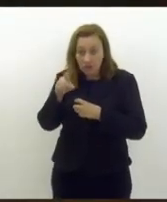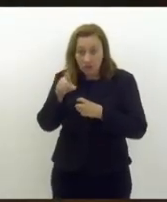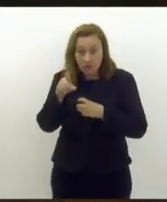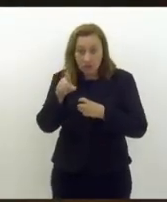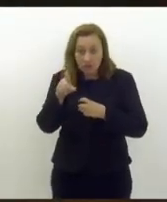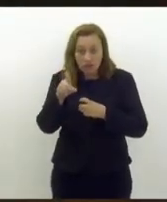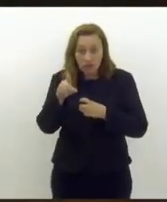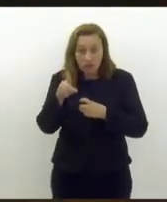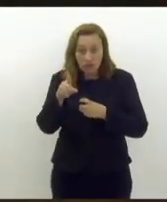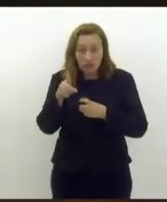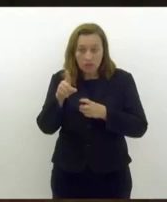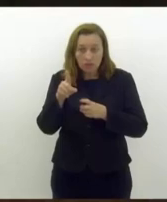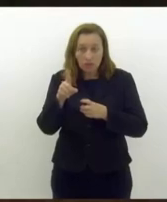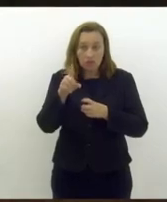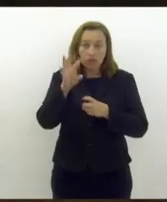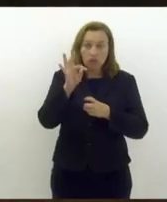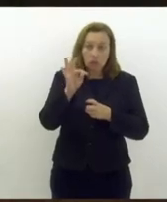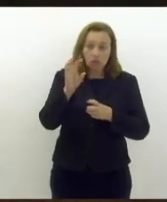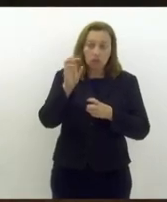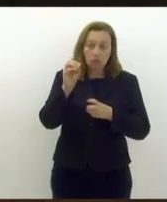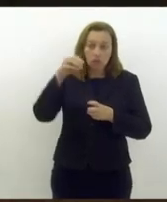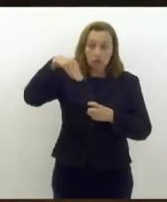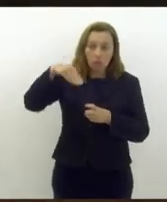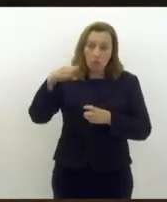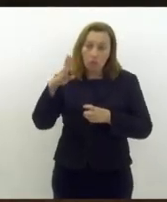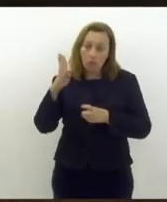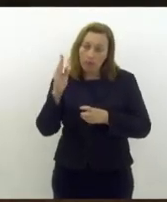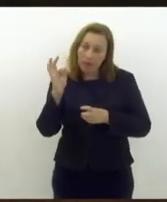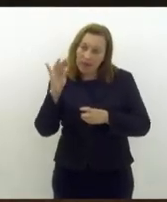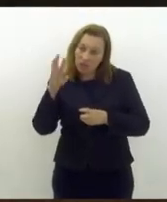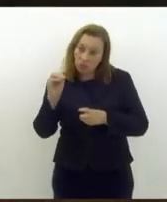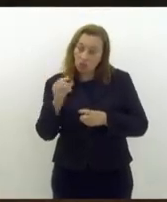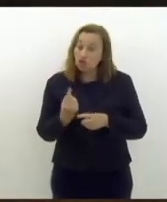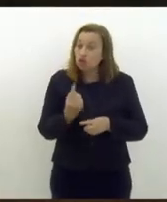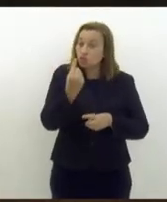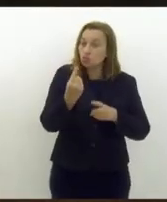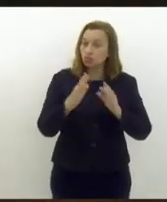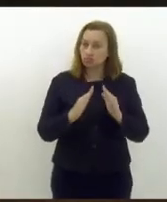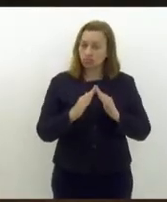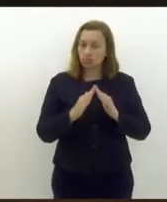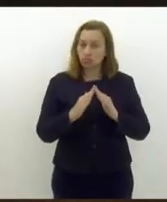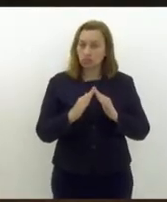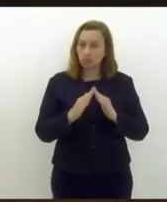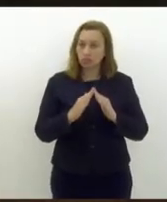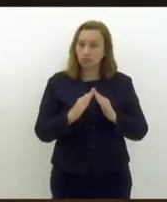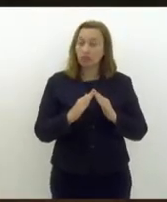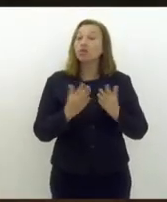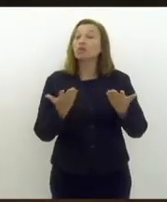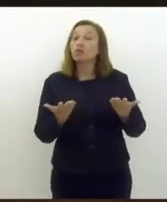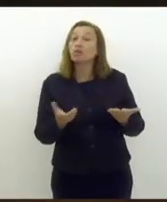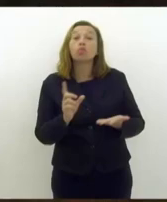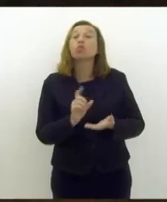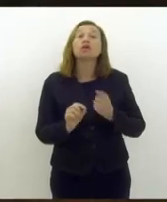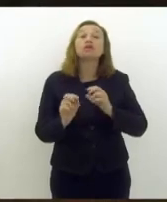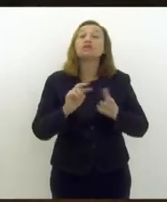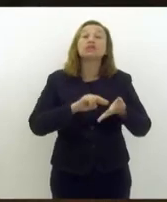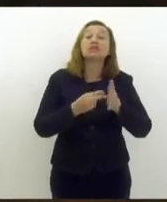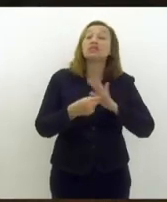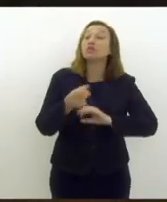não reconhecimento de utilidade mas o tombamento de um imóvel Ou seja que traz